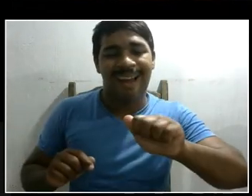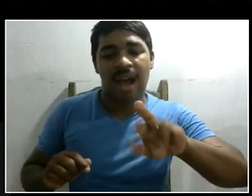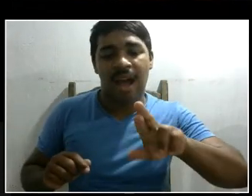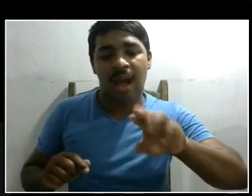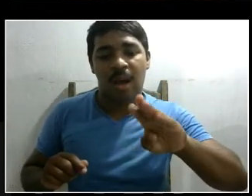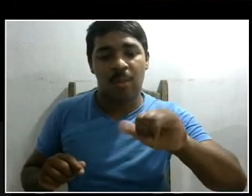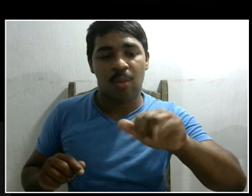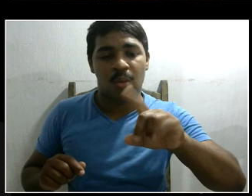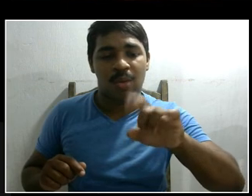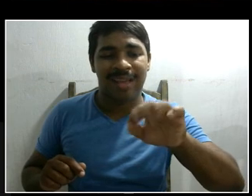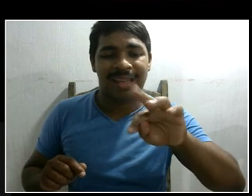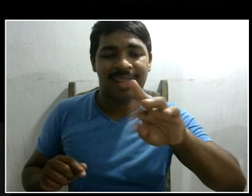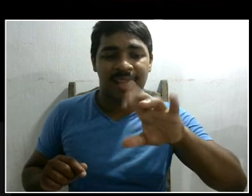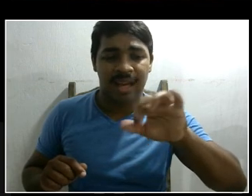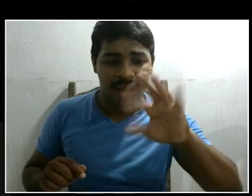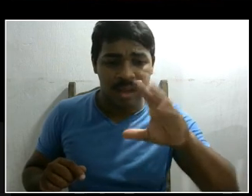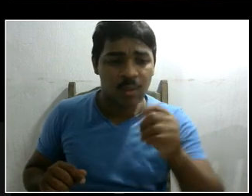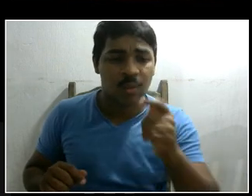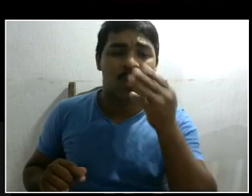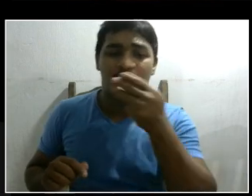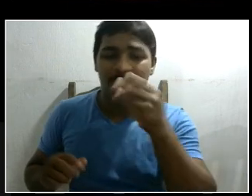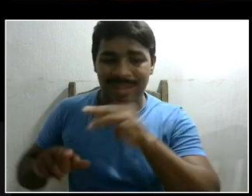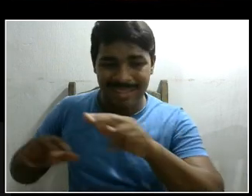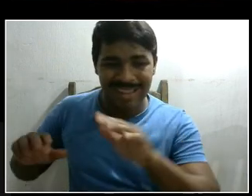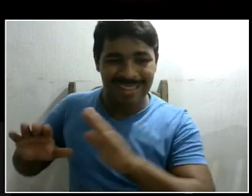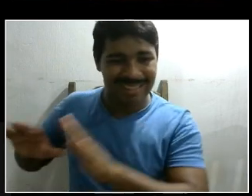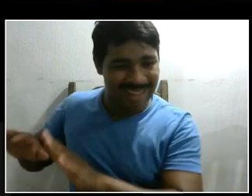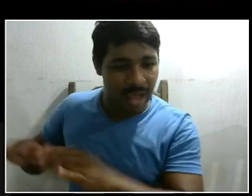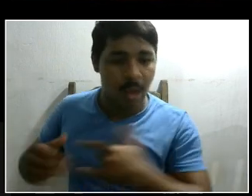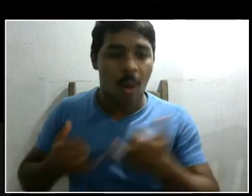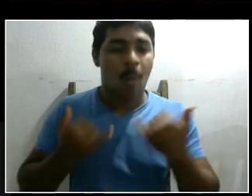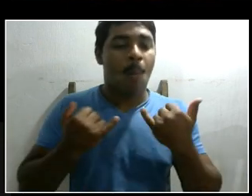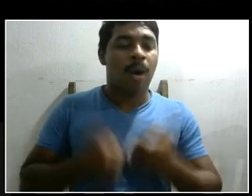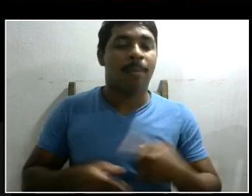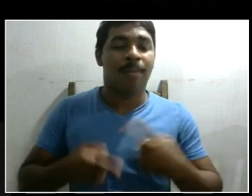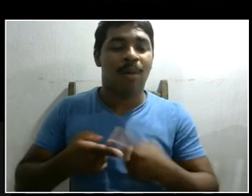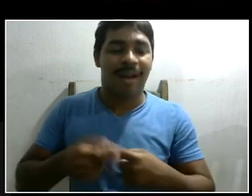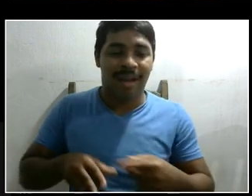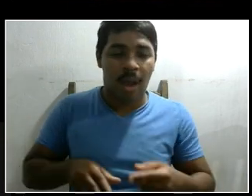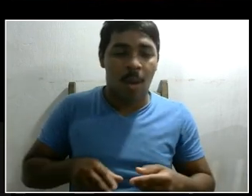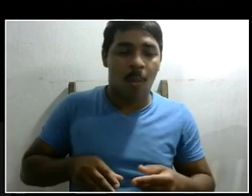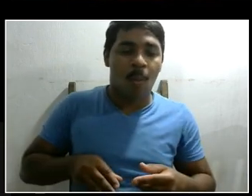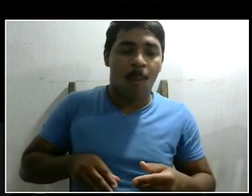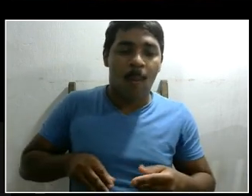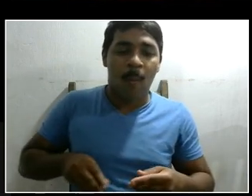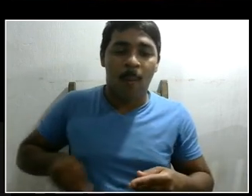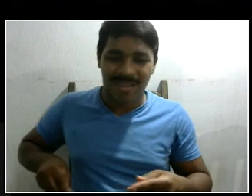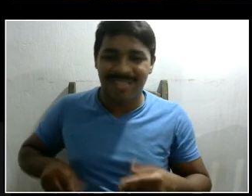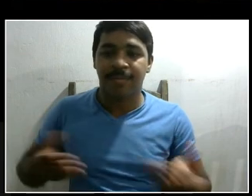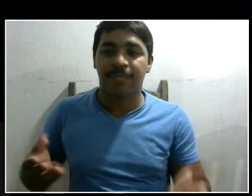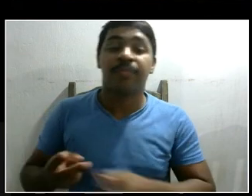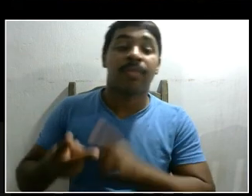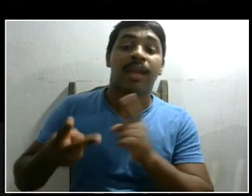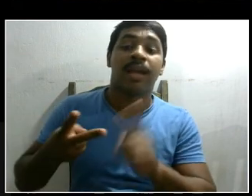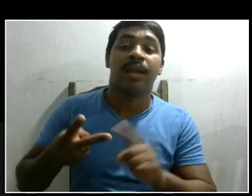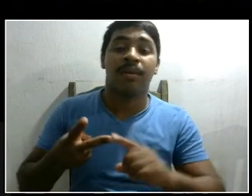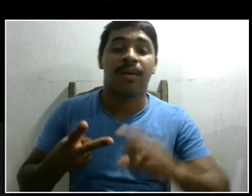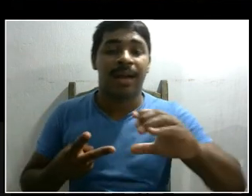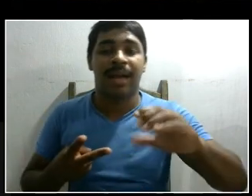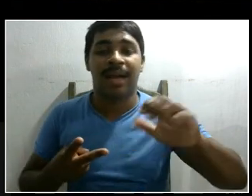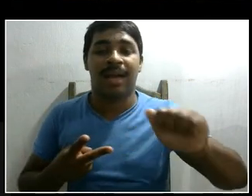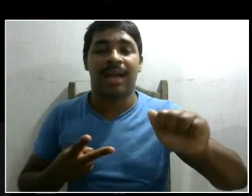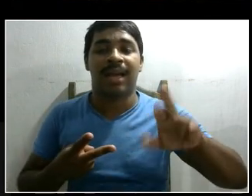tecido adiposo. Temos também o tecido cartilaginoso, que é o tecido que forma as nossas cartilagens, né? Onde que a gente